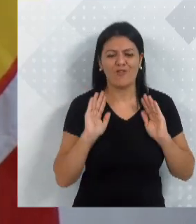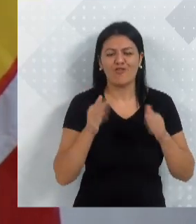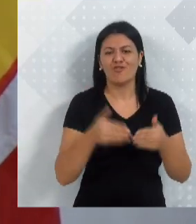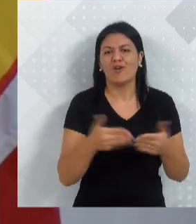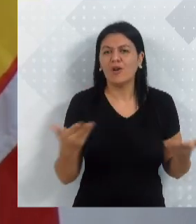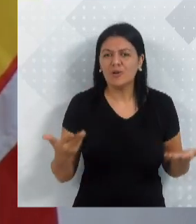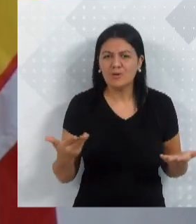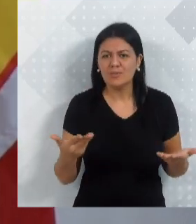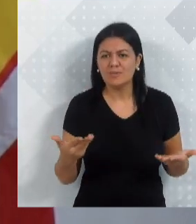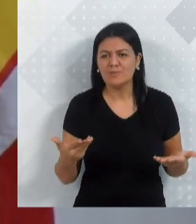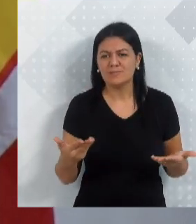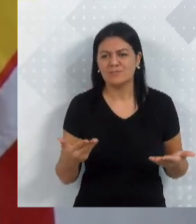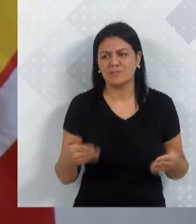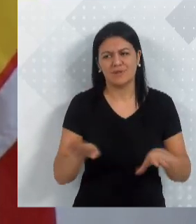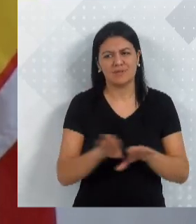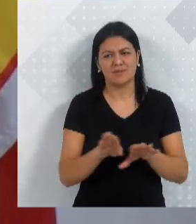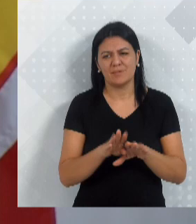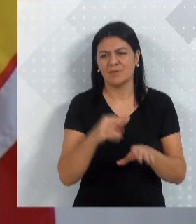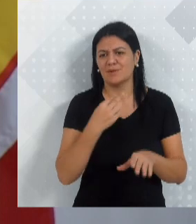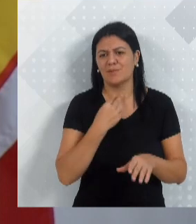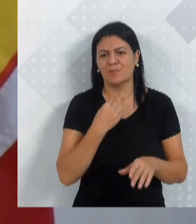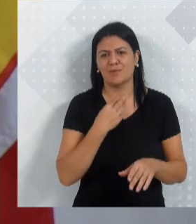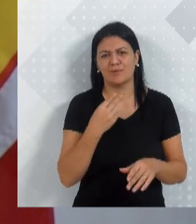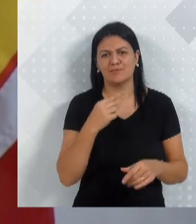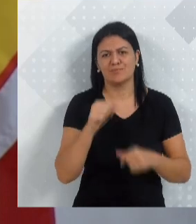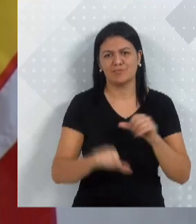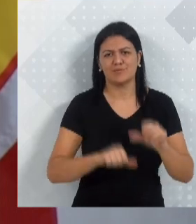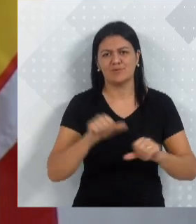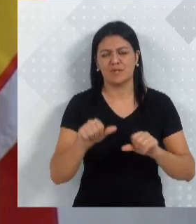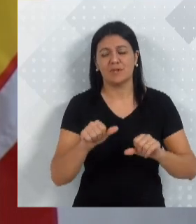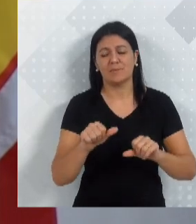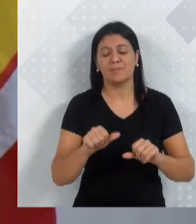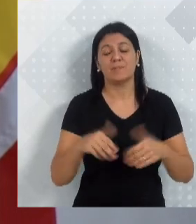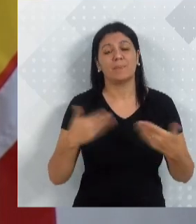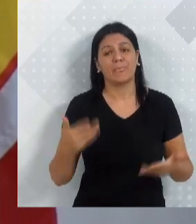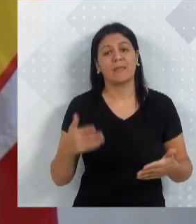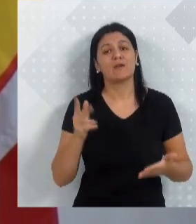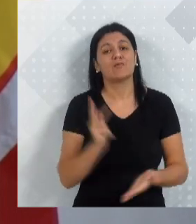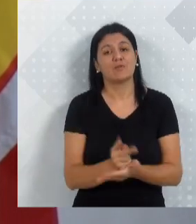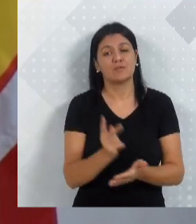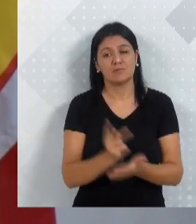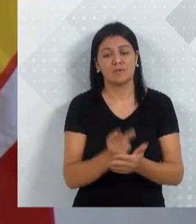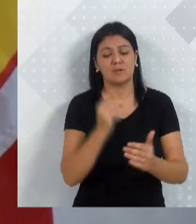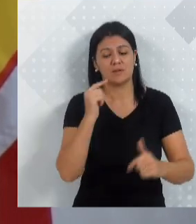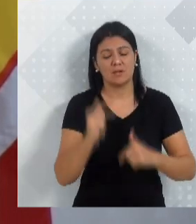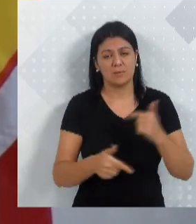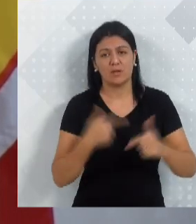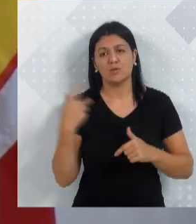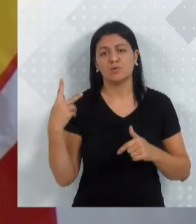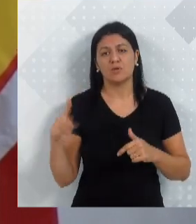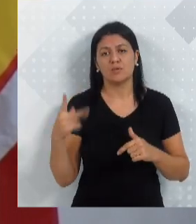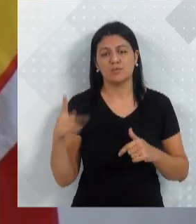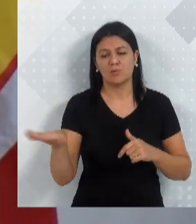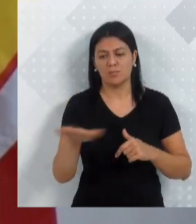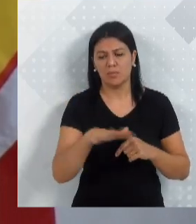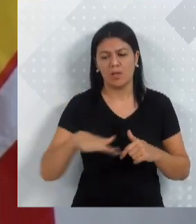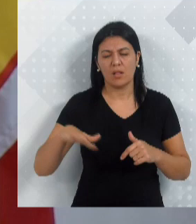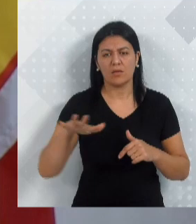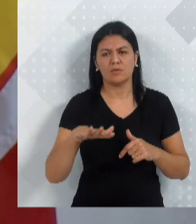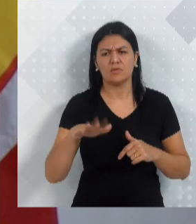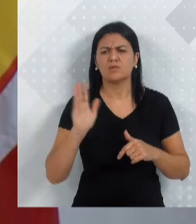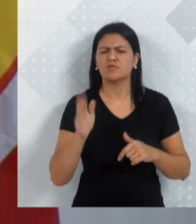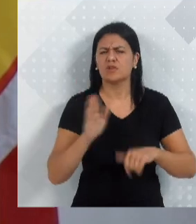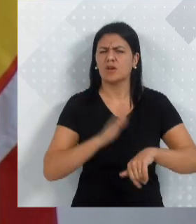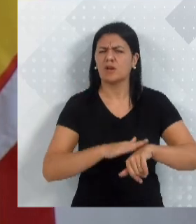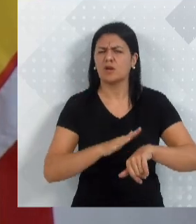Aí também não se pode distorcer os fatos. Repito, nós vamos continuar trabalhando não só pelaquela região, que há tempo clama